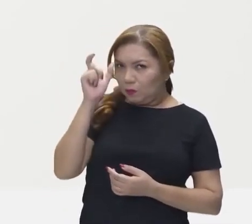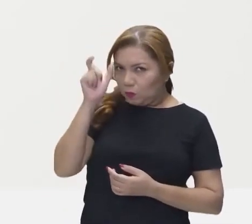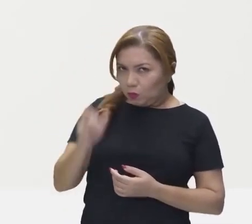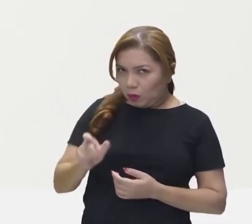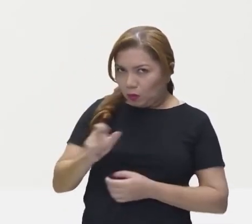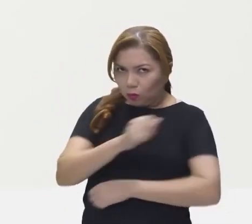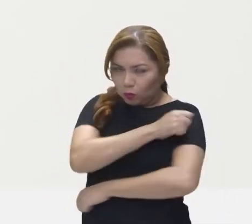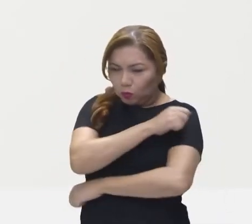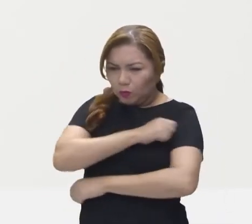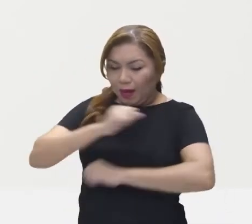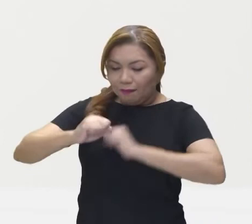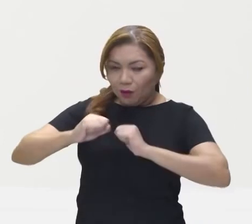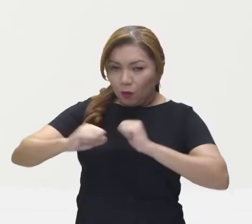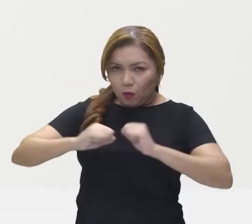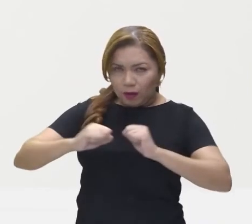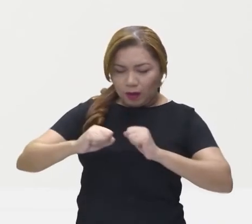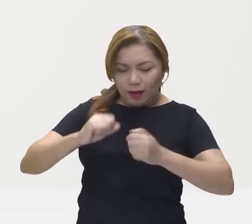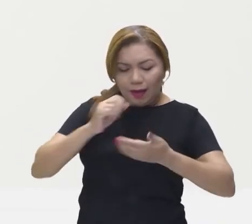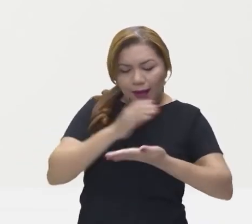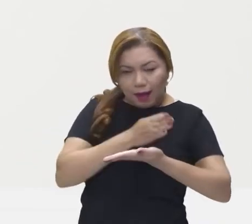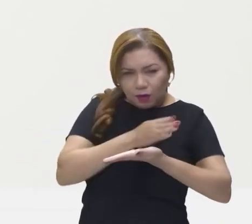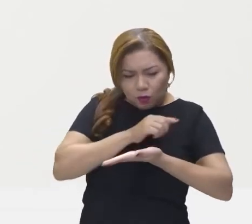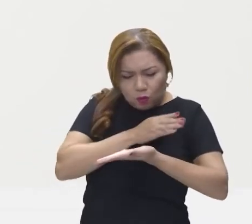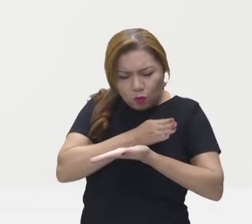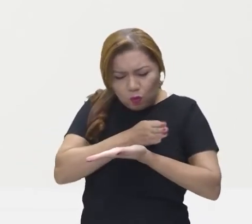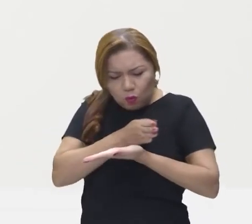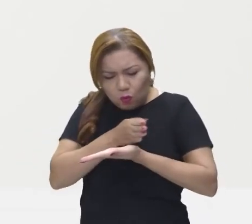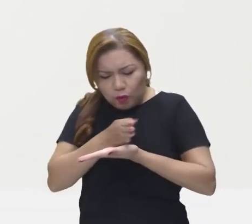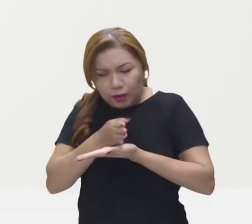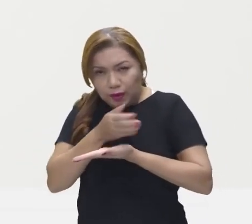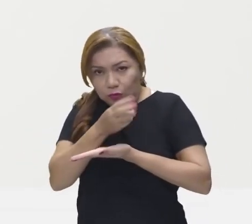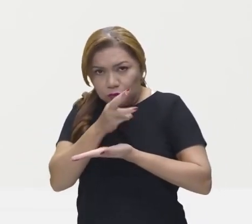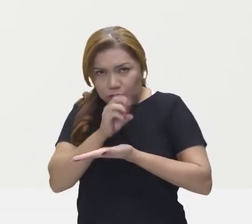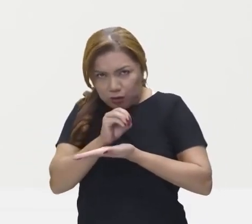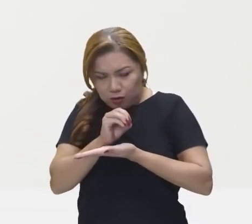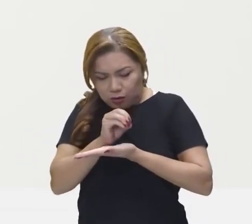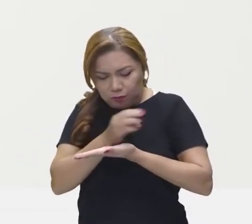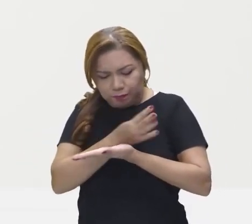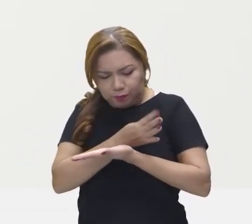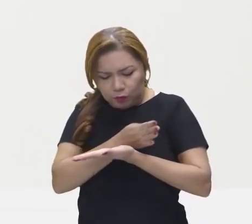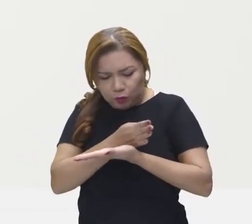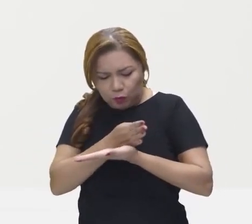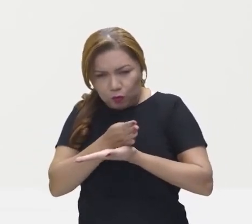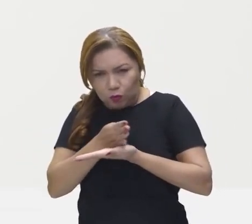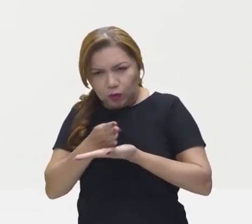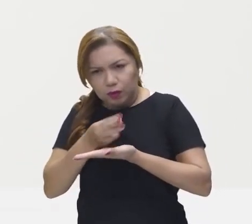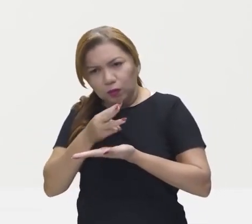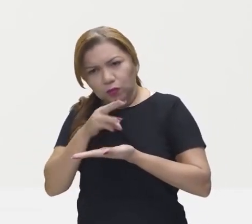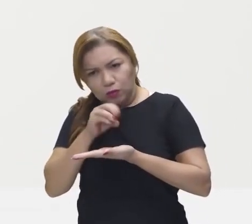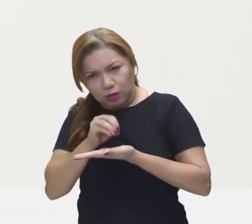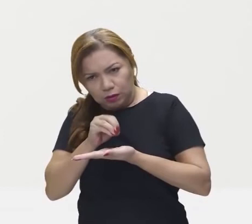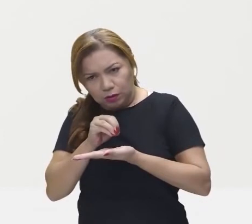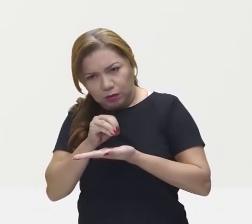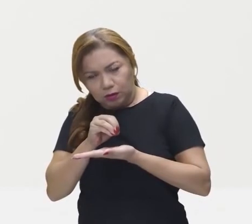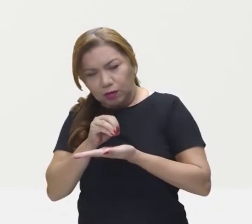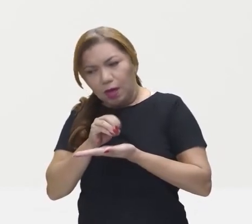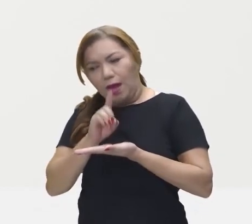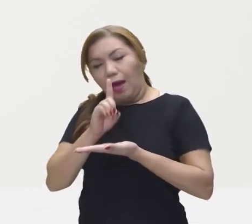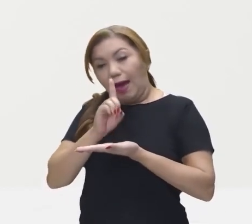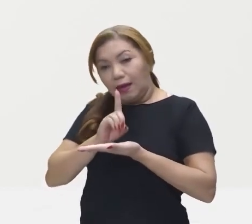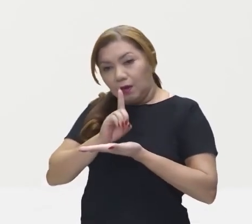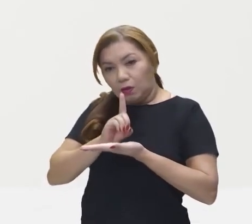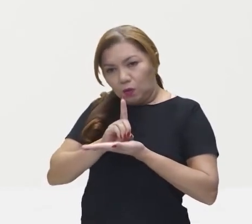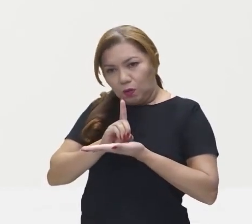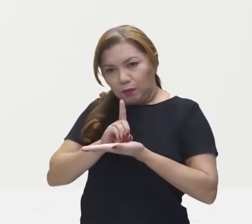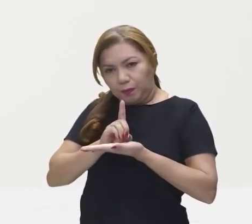o próximo colega, que aguardará no final do trajeto correspondente a 1/3 da pista. Como foi mostrado aqui para você, tá